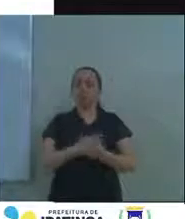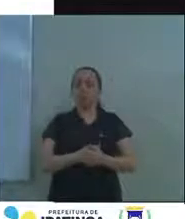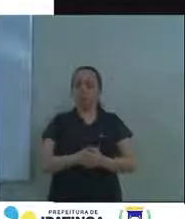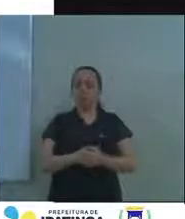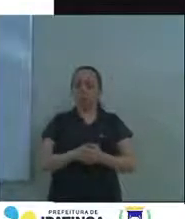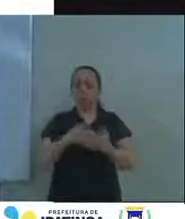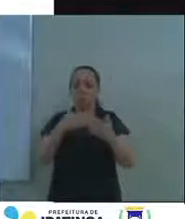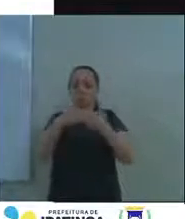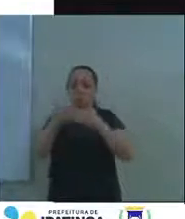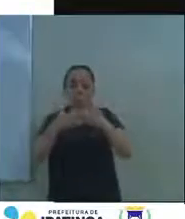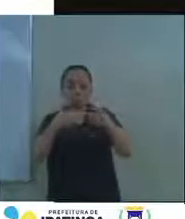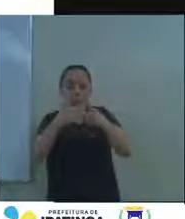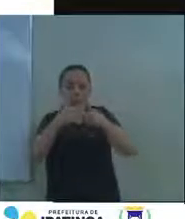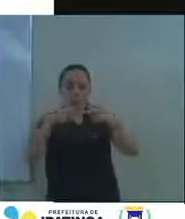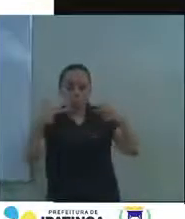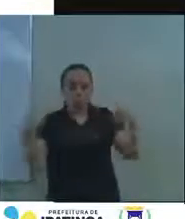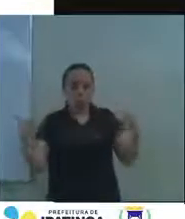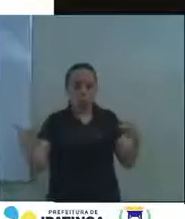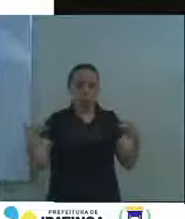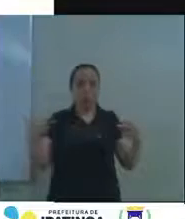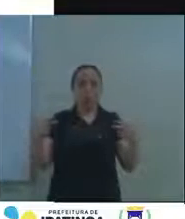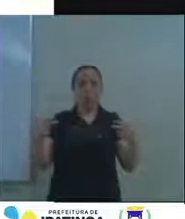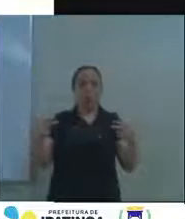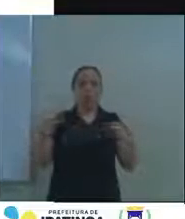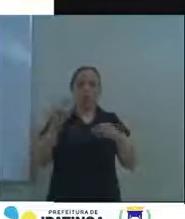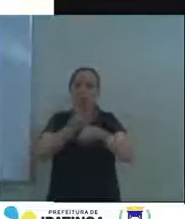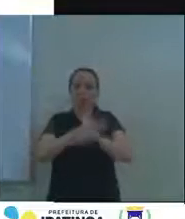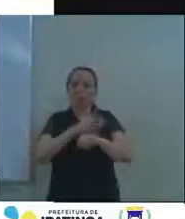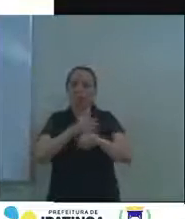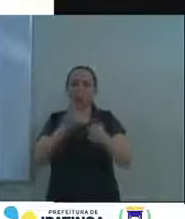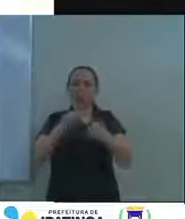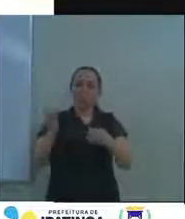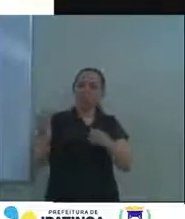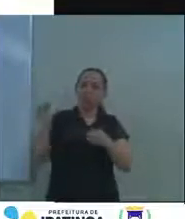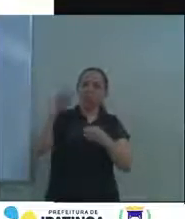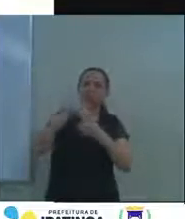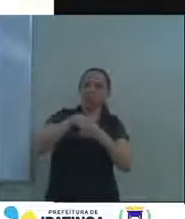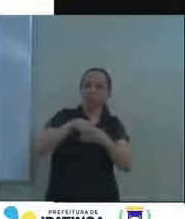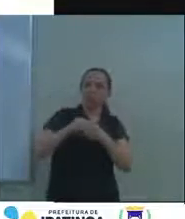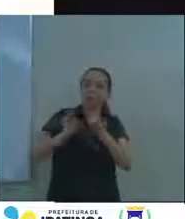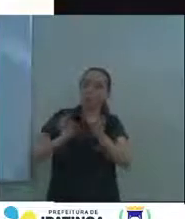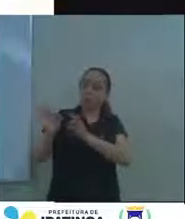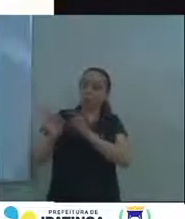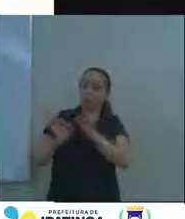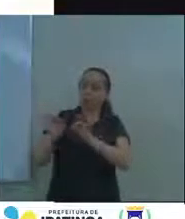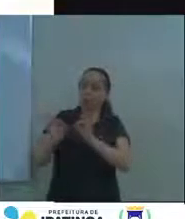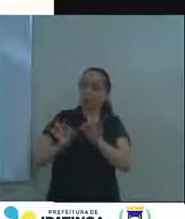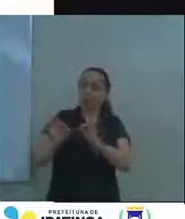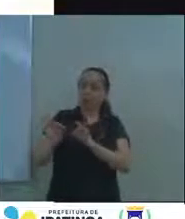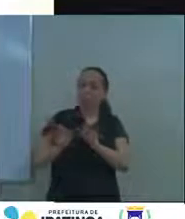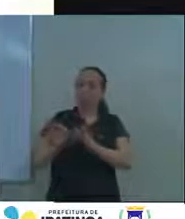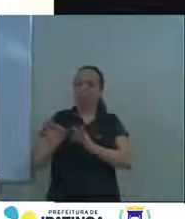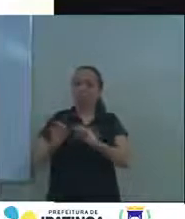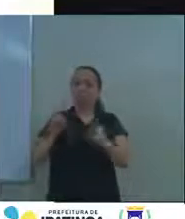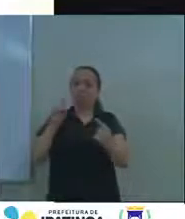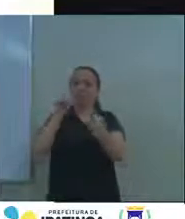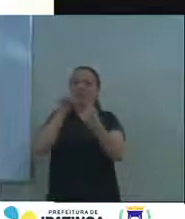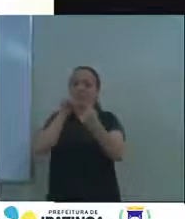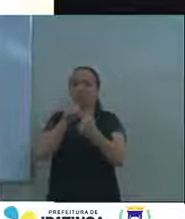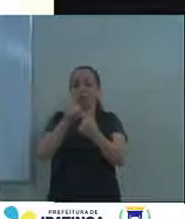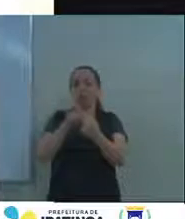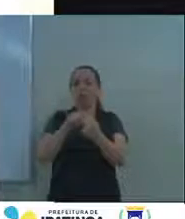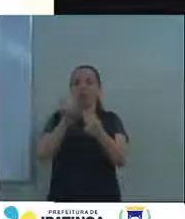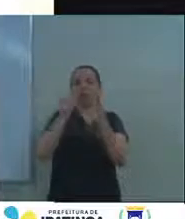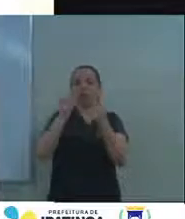qualquer exercício vocal, ele tem que estar inserido num programa de treinamento com objetivo